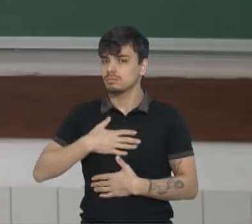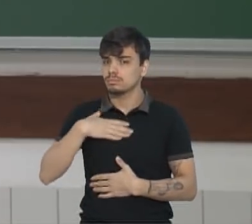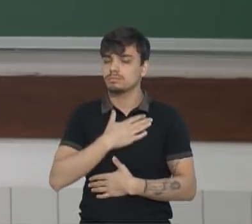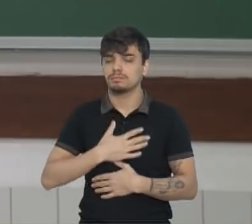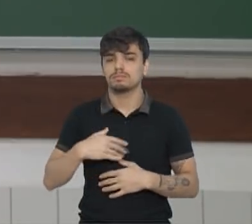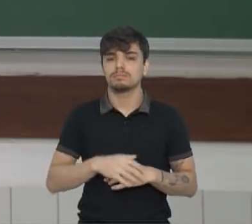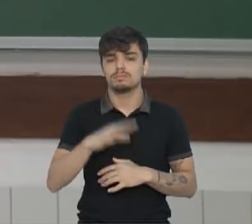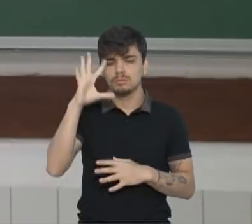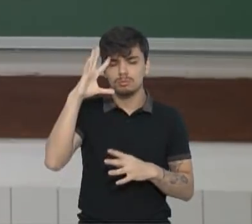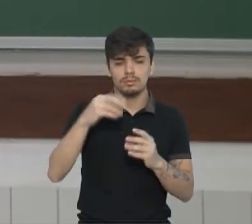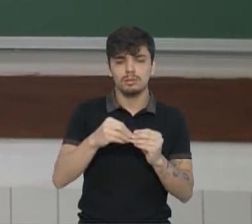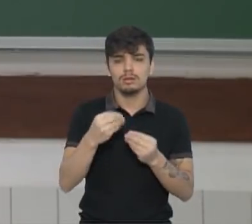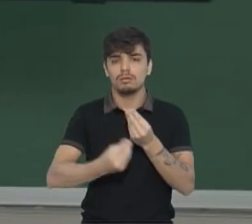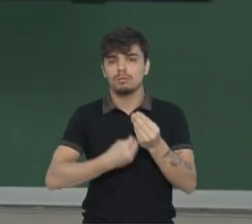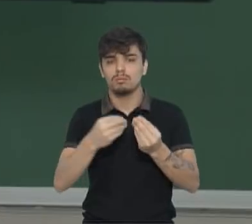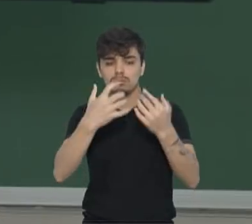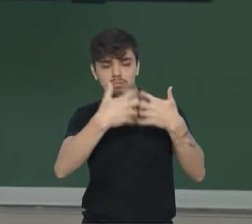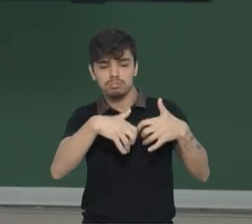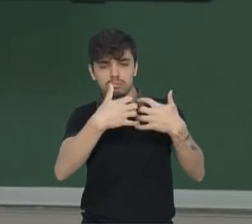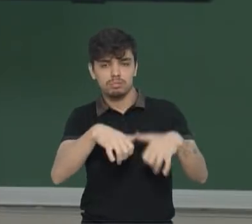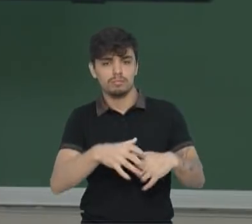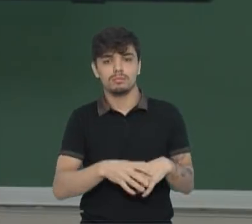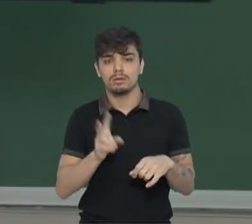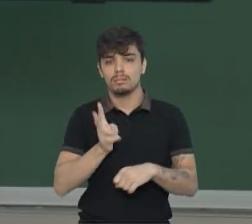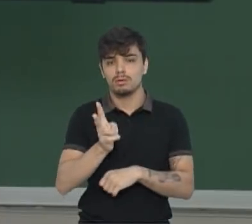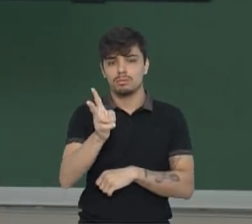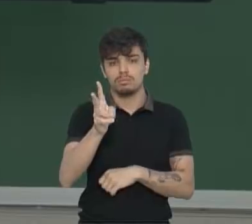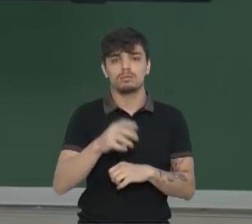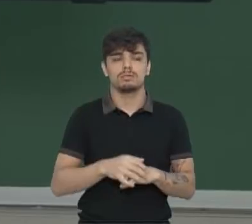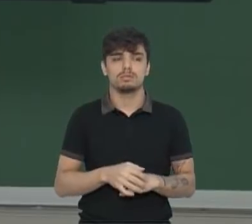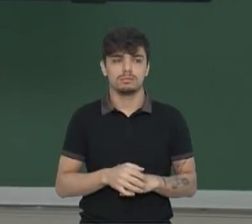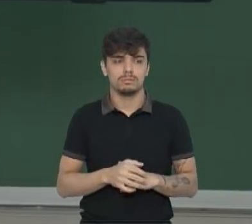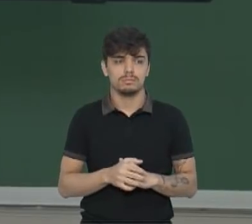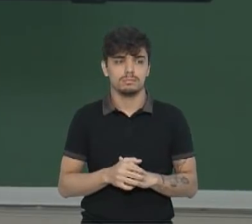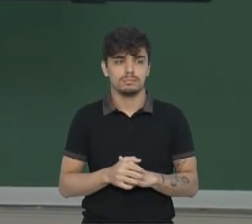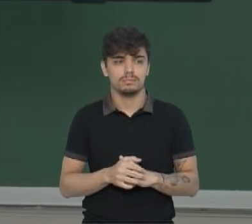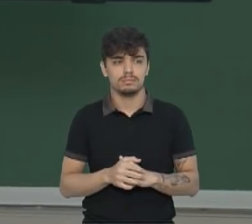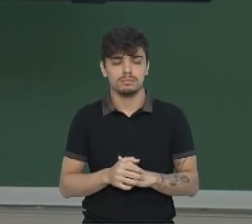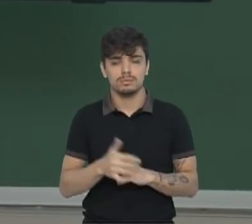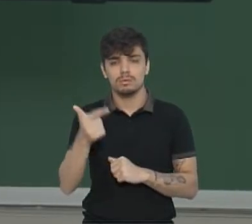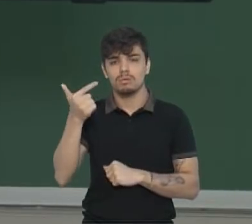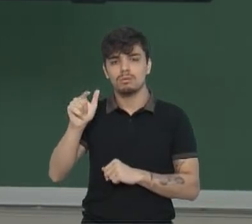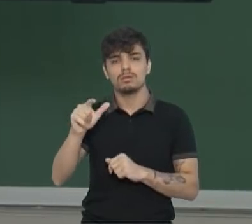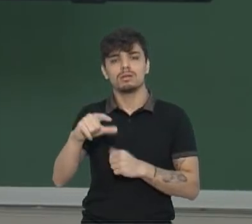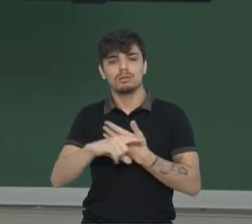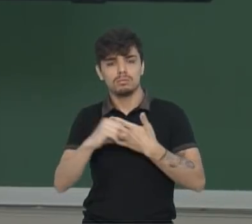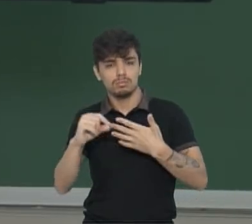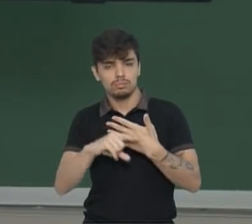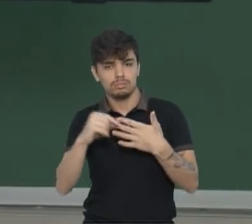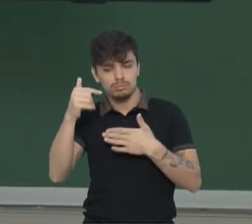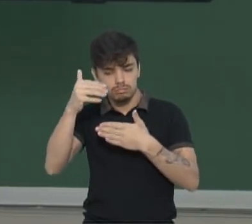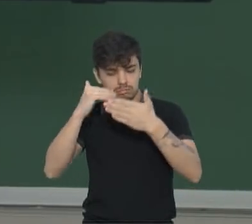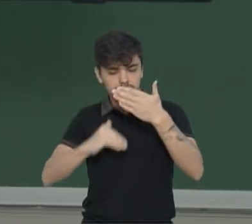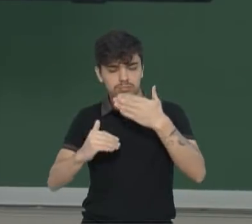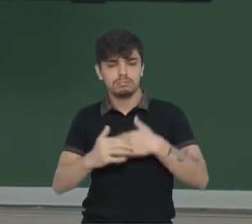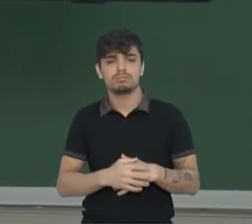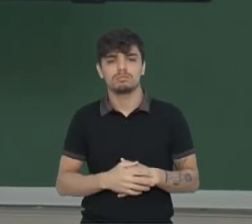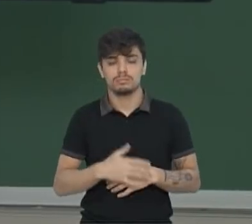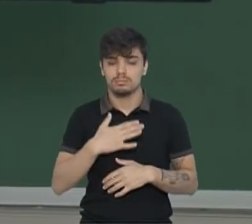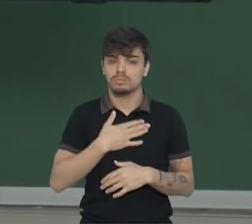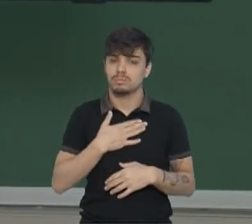de entender um pouco melhor. Continuo aqui com a Maria Guadalupe Pedreiro Chances, né, que é uma coletânea de textos e testemunho, e o